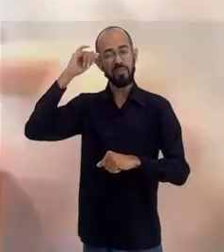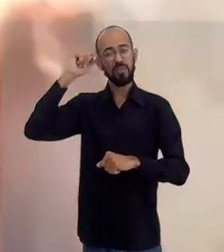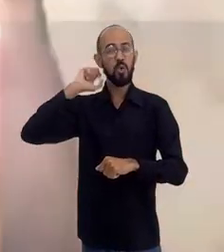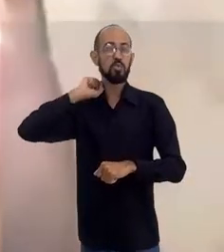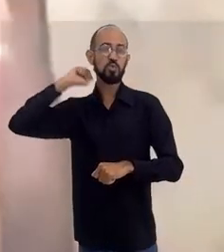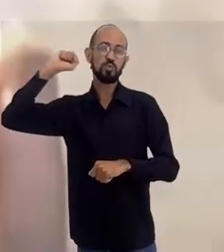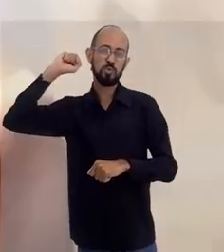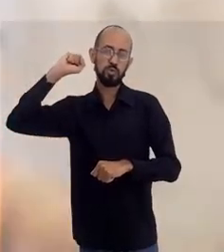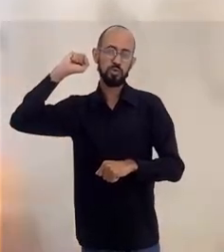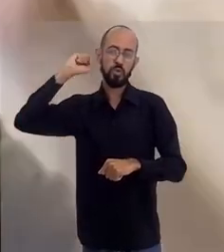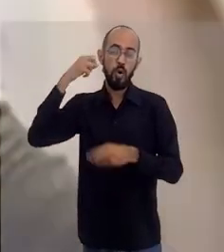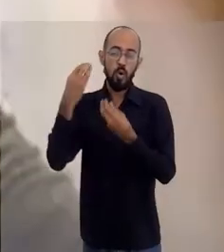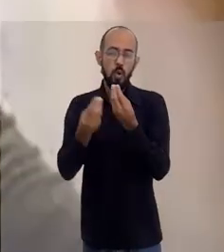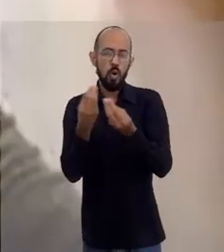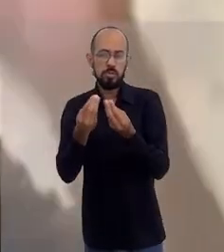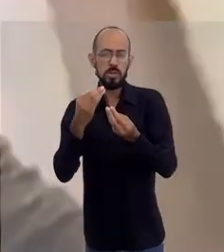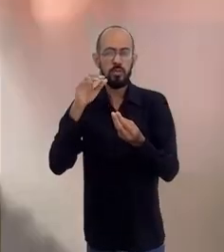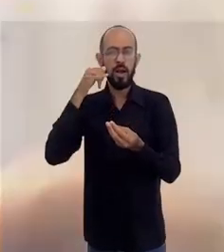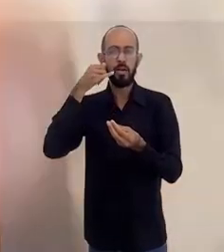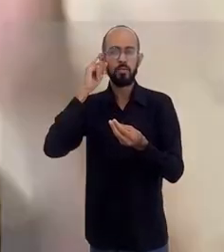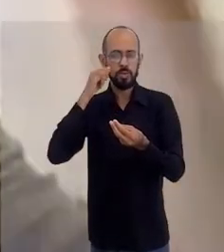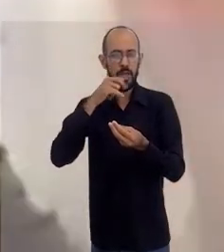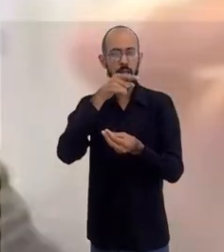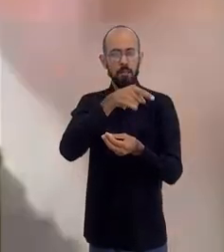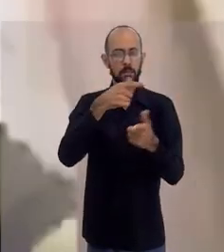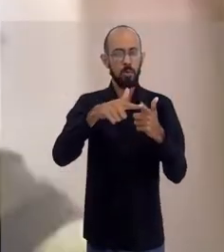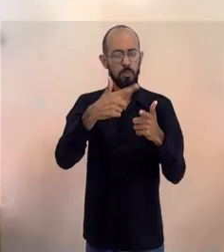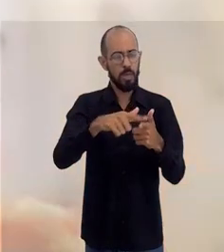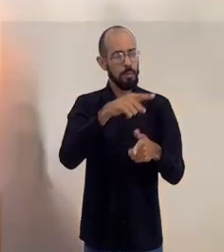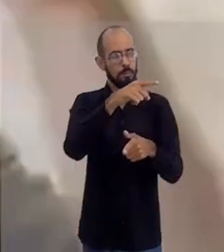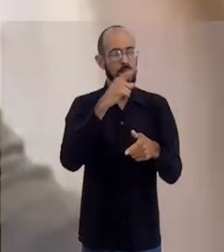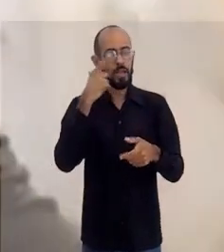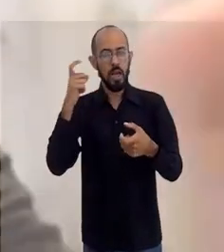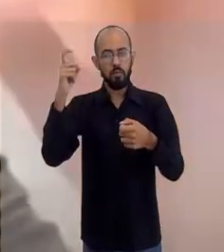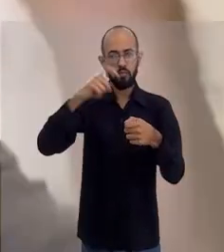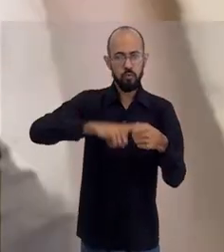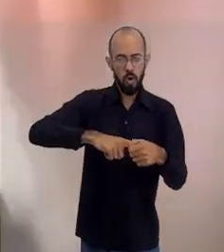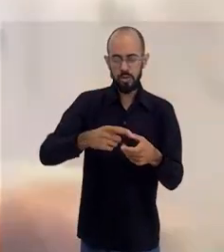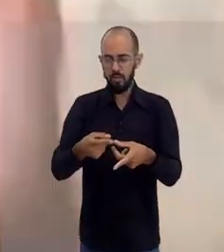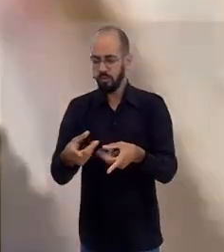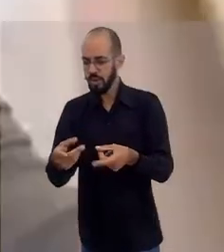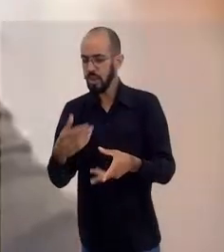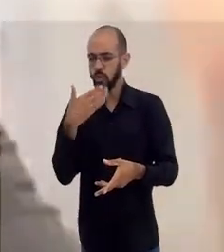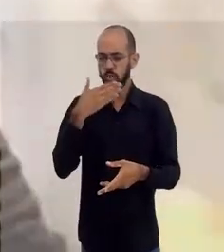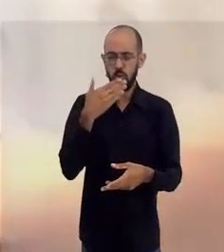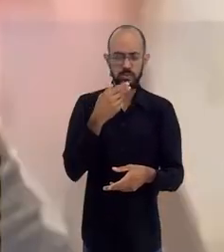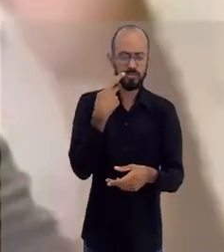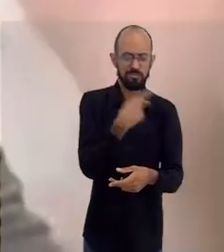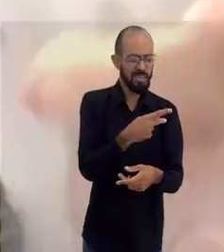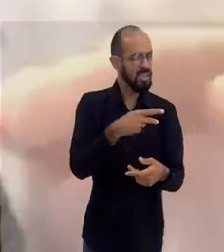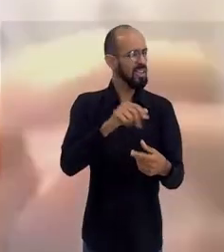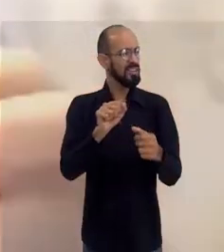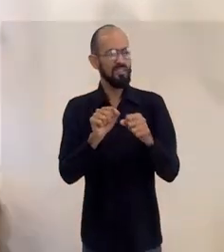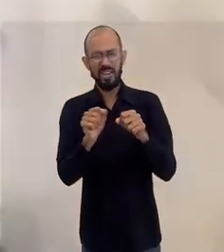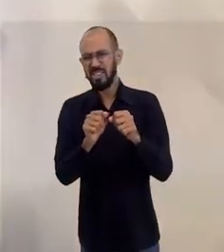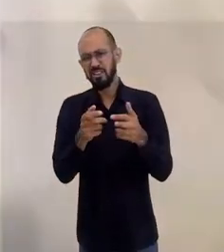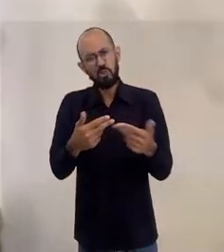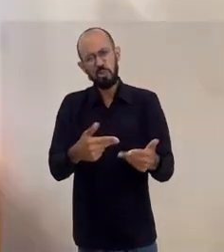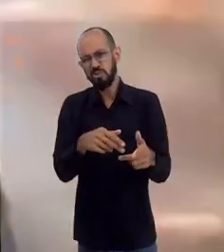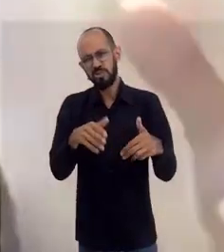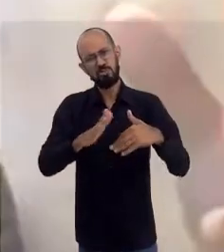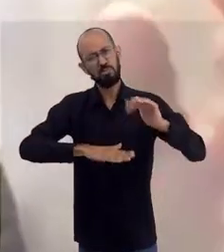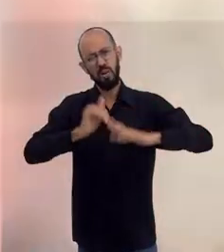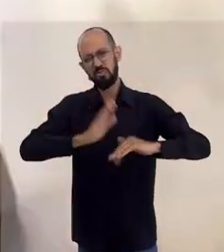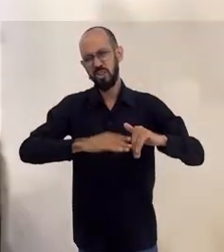vai liberar essas pessoas para que elas voltam a consumir e volta a produzir volta a vender seu docinho volta ser marceneiro etc